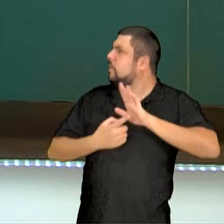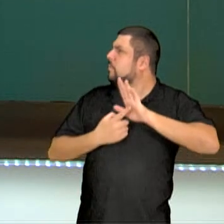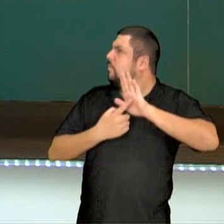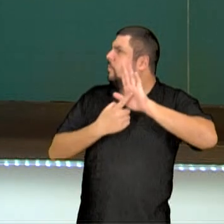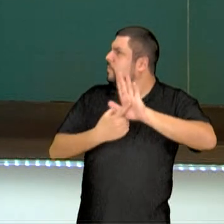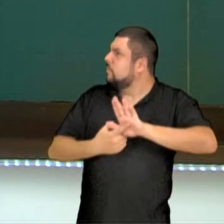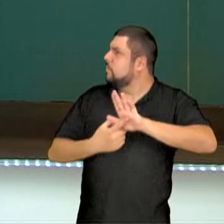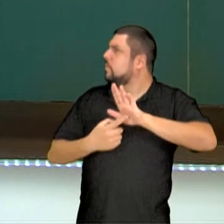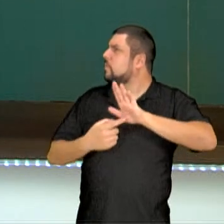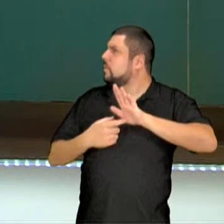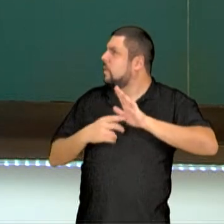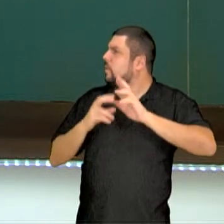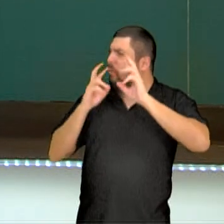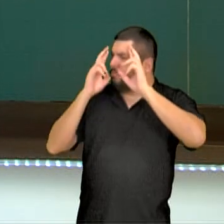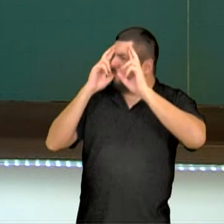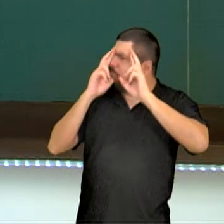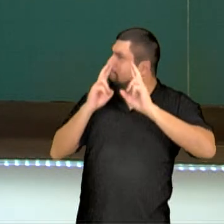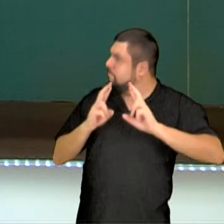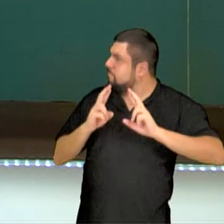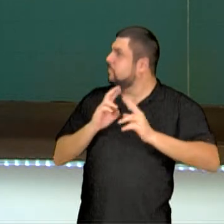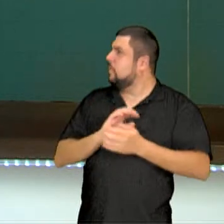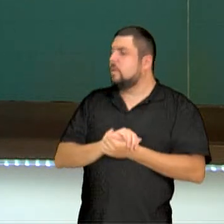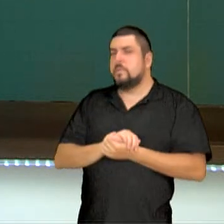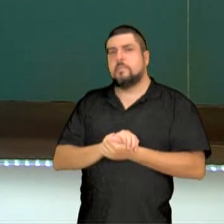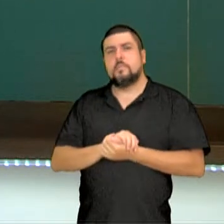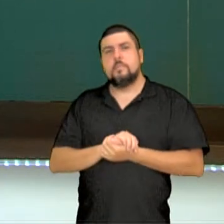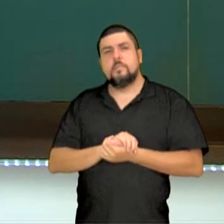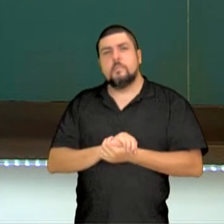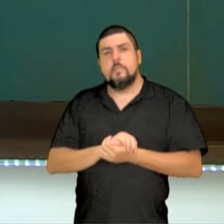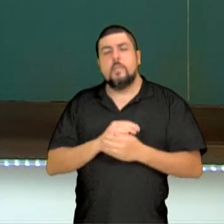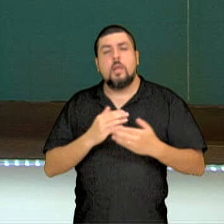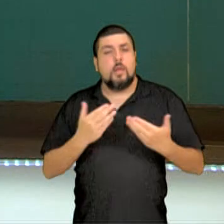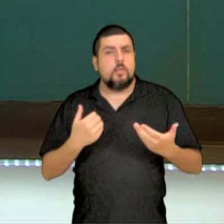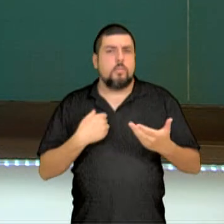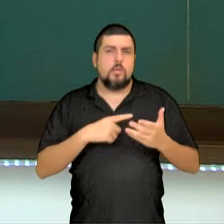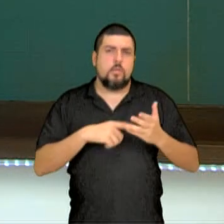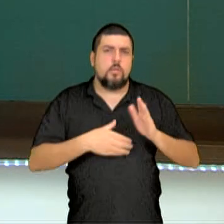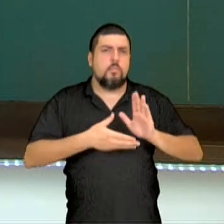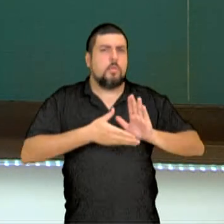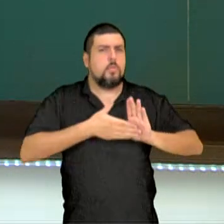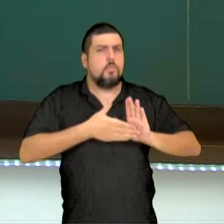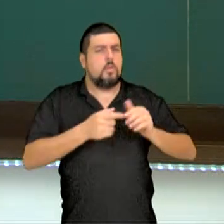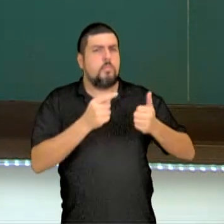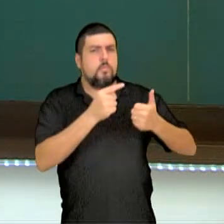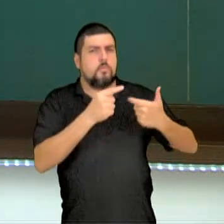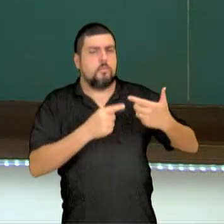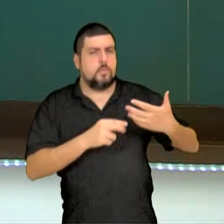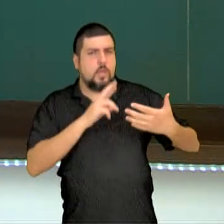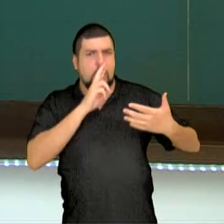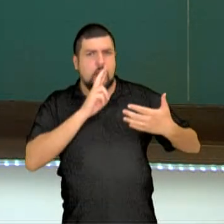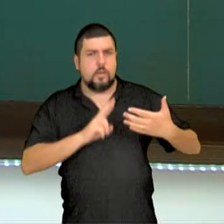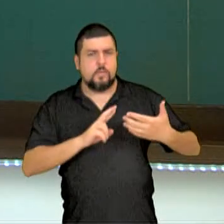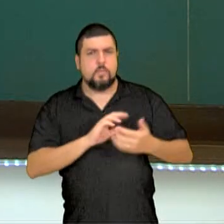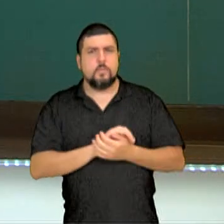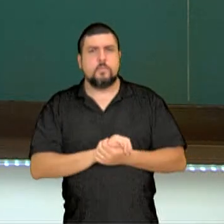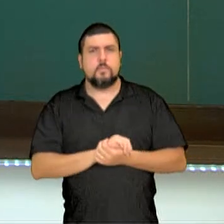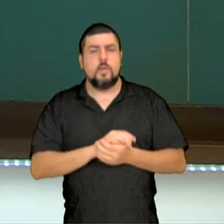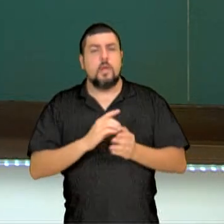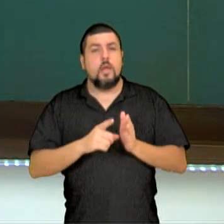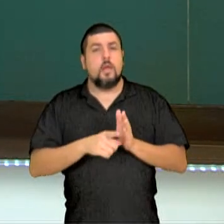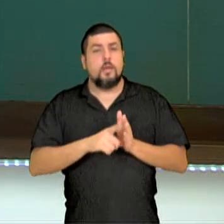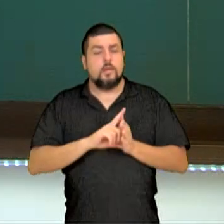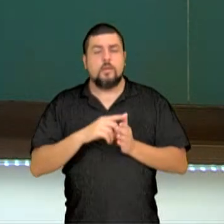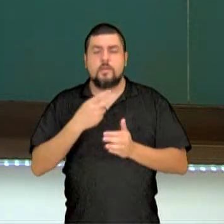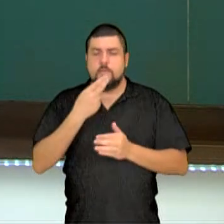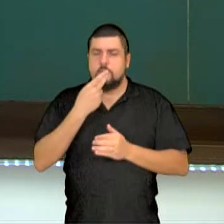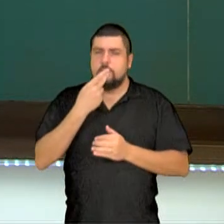Serem vistos, serem respeitados. Então, existem várias possibilidades que você colocou aqui. Tá? Então, como a professora disse, não é certo